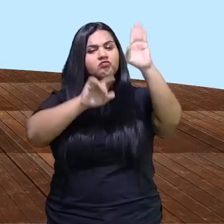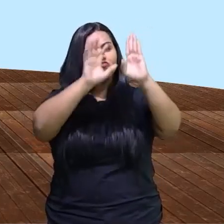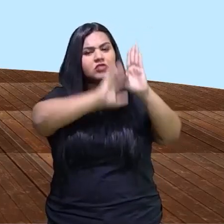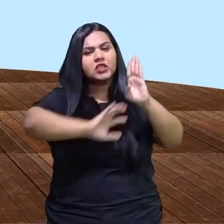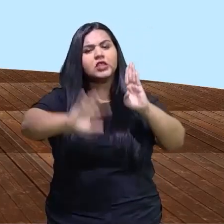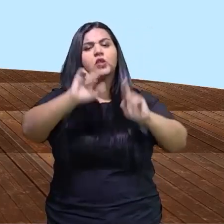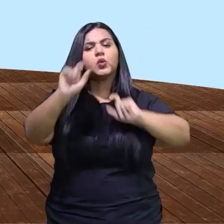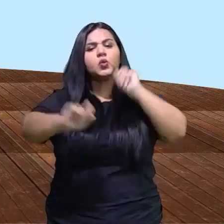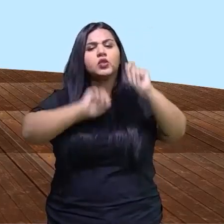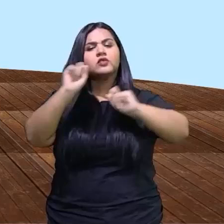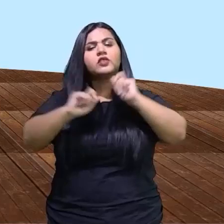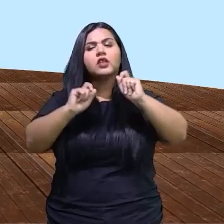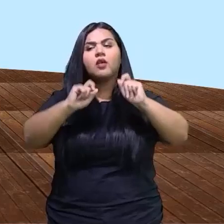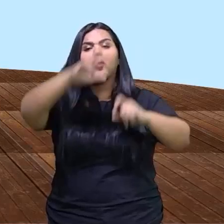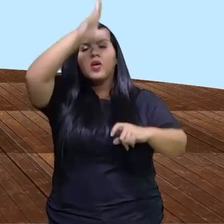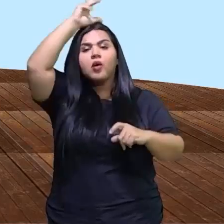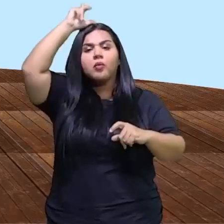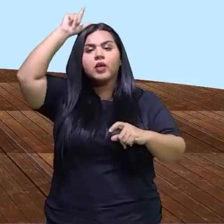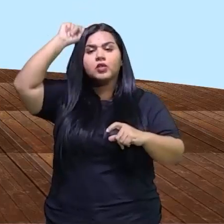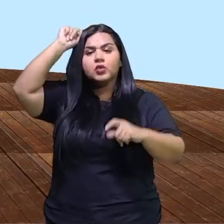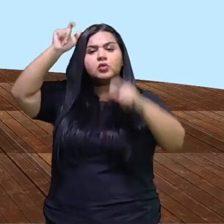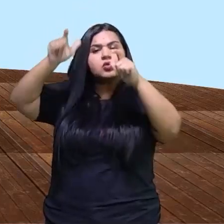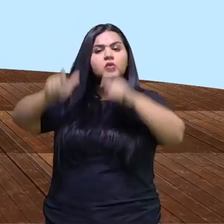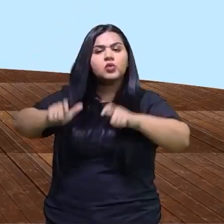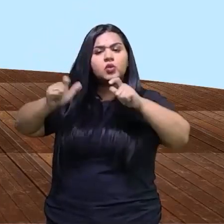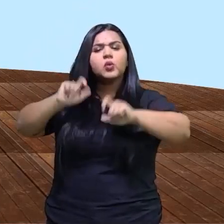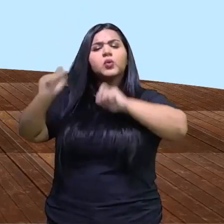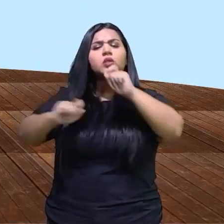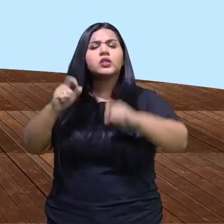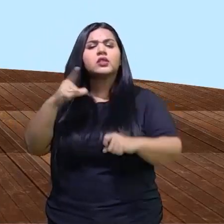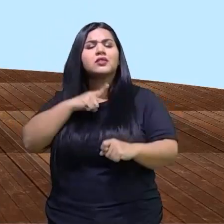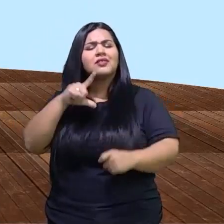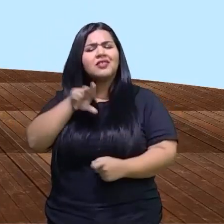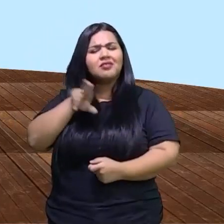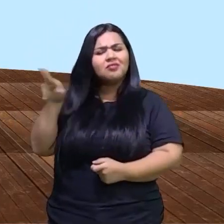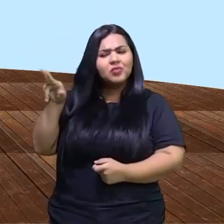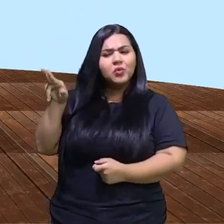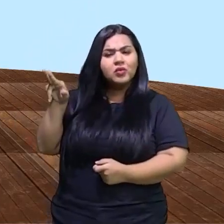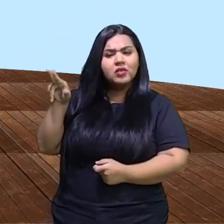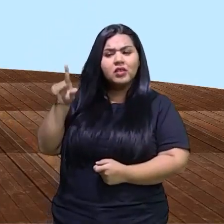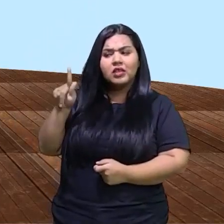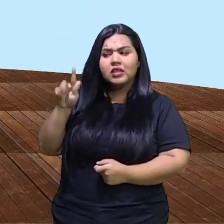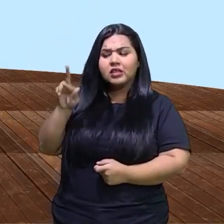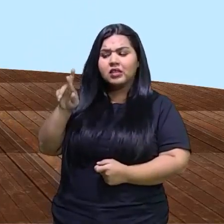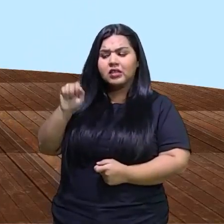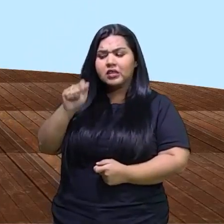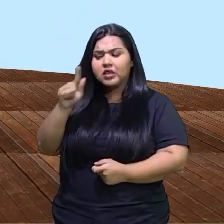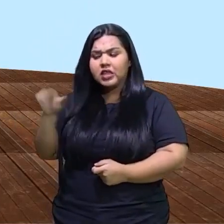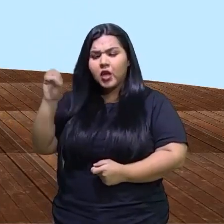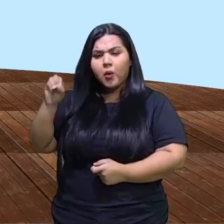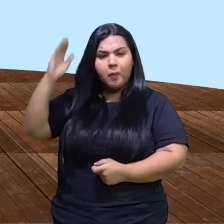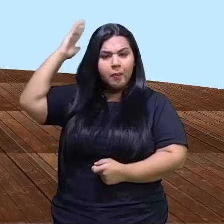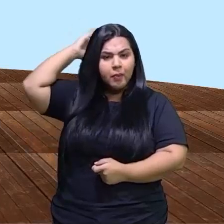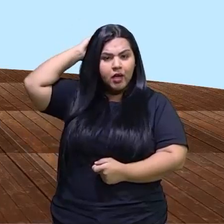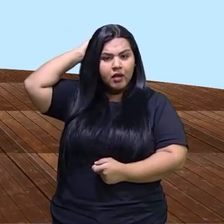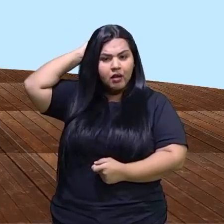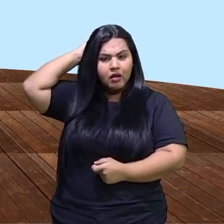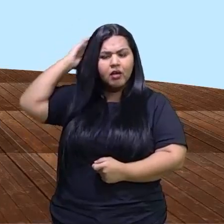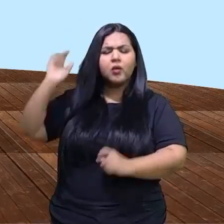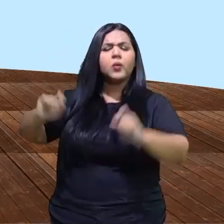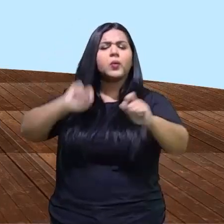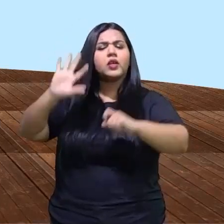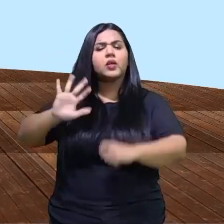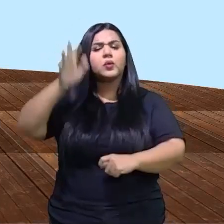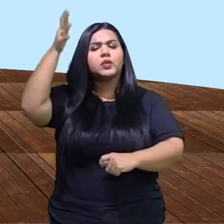mostra onde ficava o Amazonas. O que nós temos ali? O que? Olha o nomezinho, rapaz. Grão-Pará. E aí o que acontece? Existia